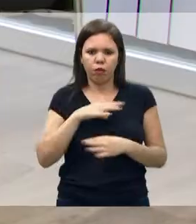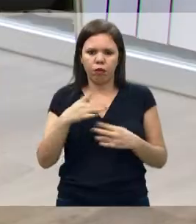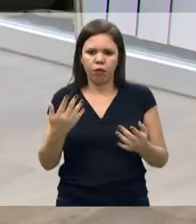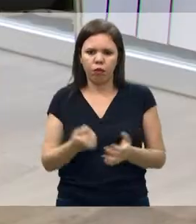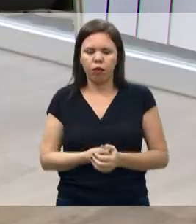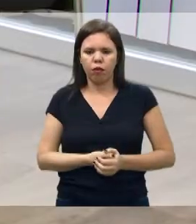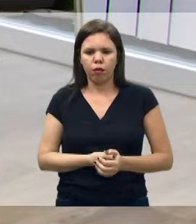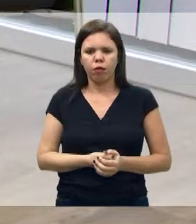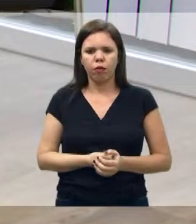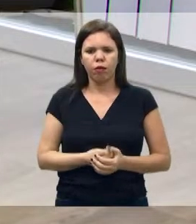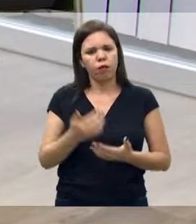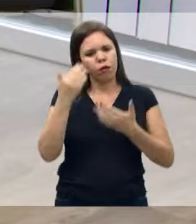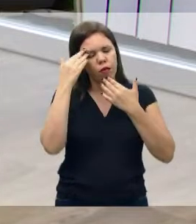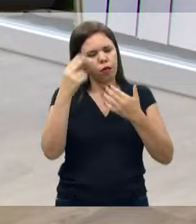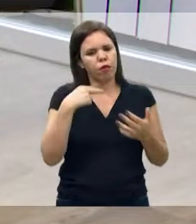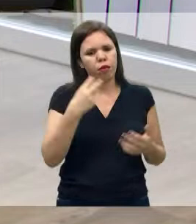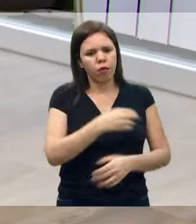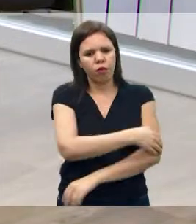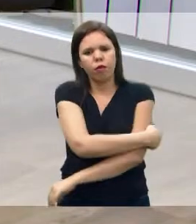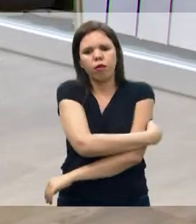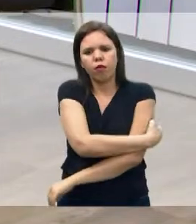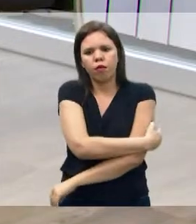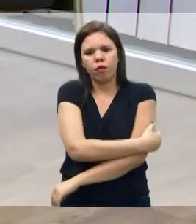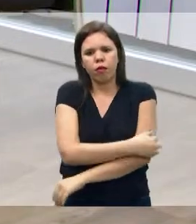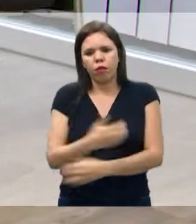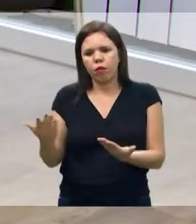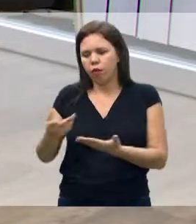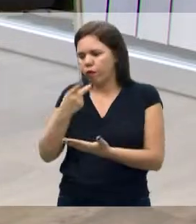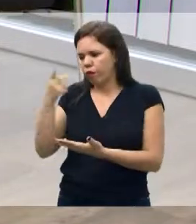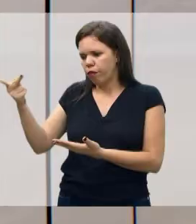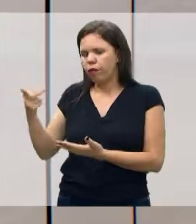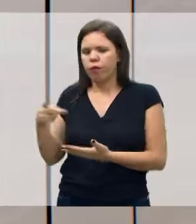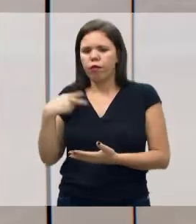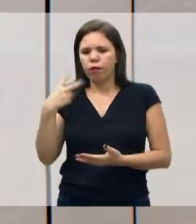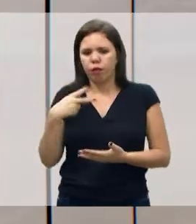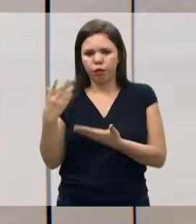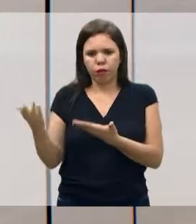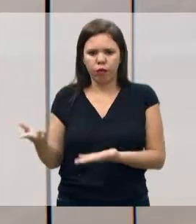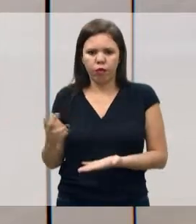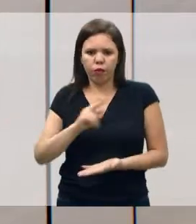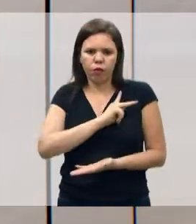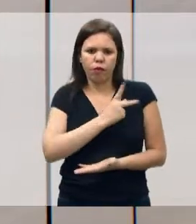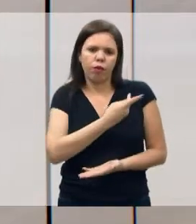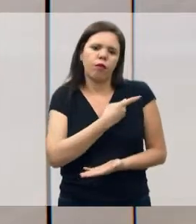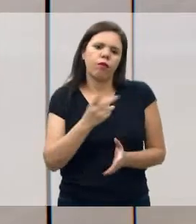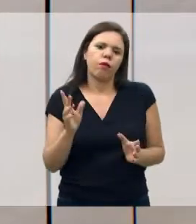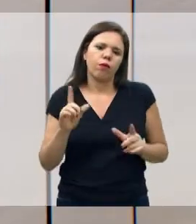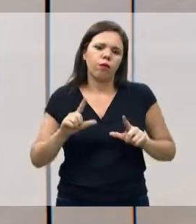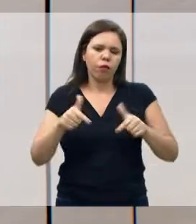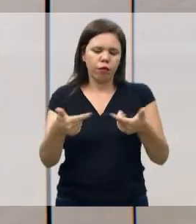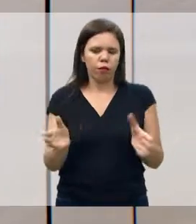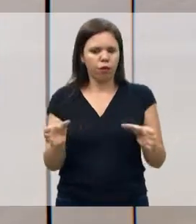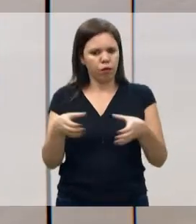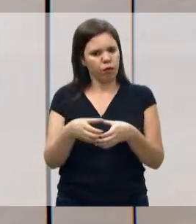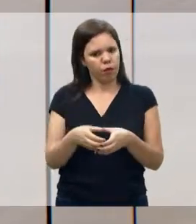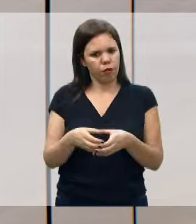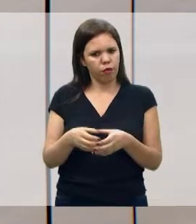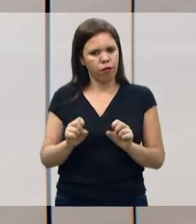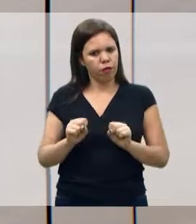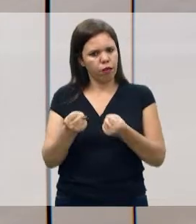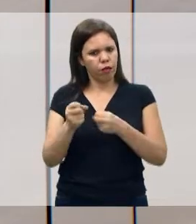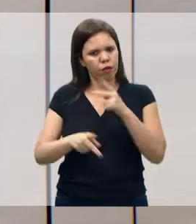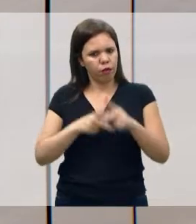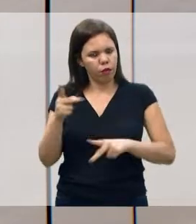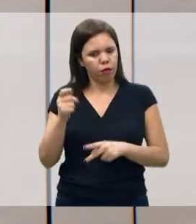cidade. Tá bem, obrigada, vereadora. Agora nós vamos falar com o vereador Paulo Haddad, também atuante na comissão em defesa da pessoa idosa e